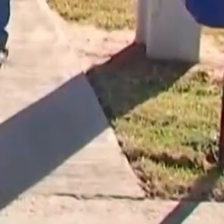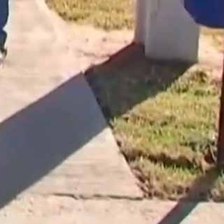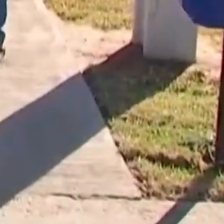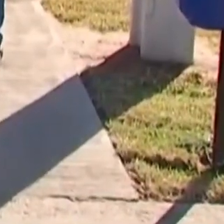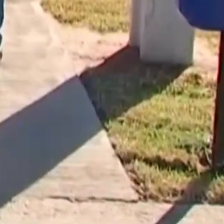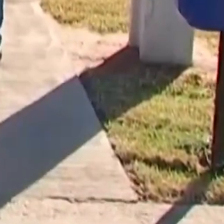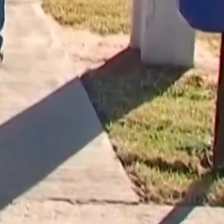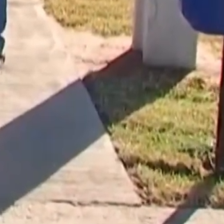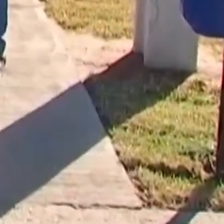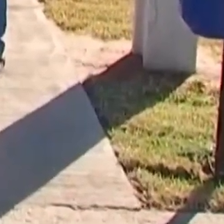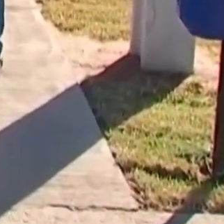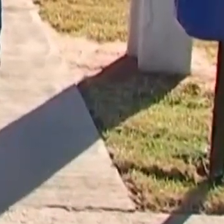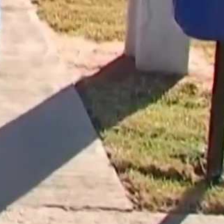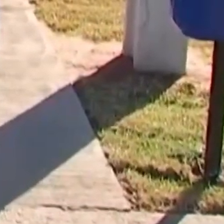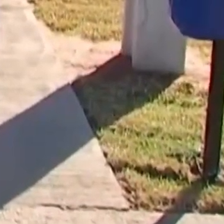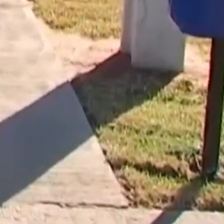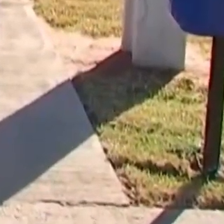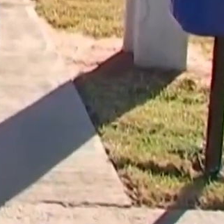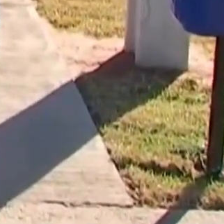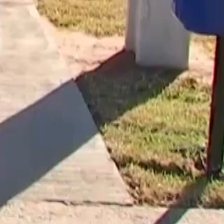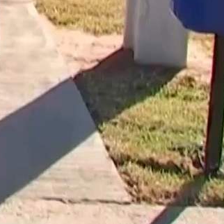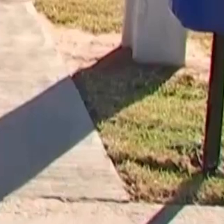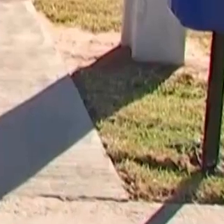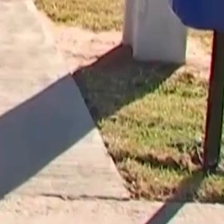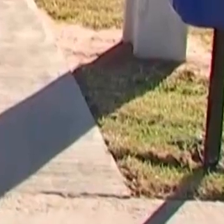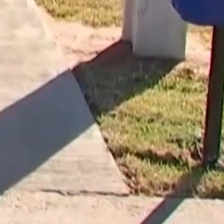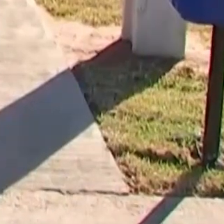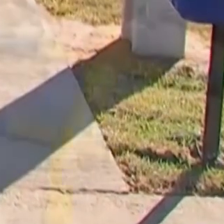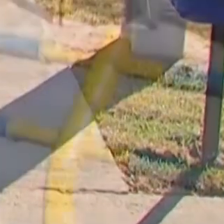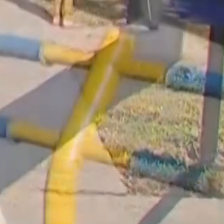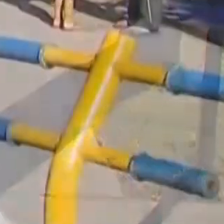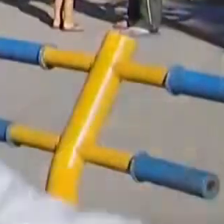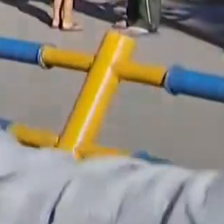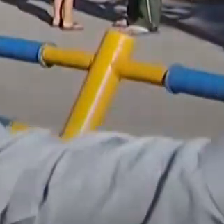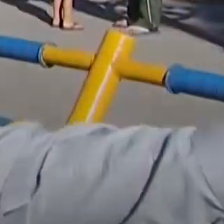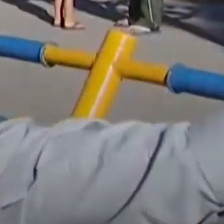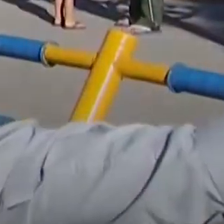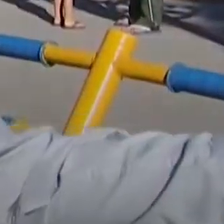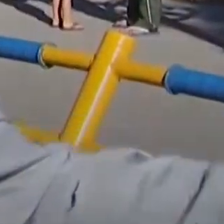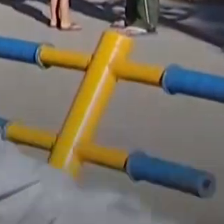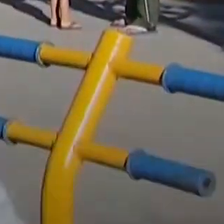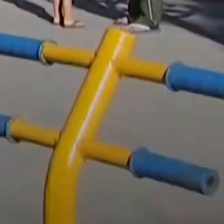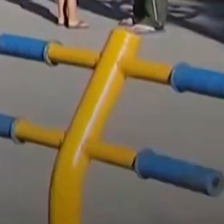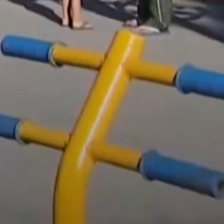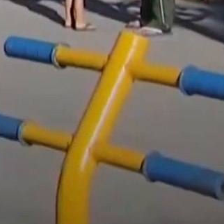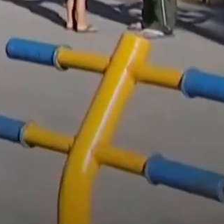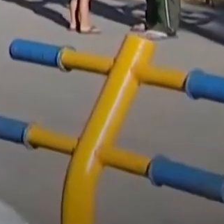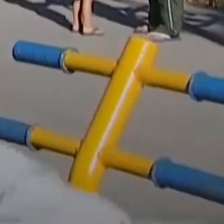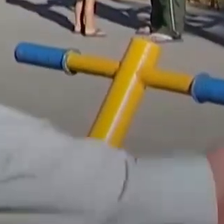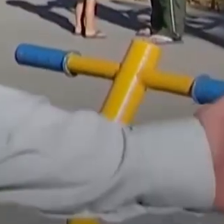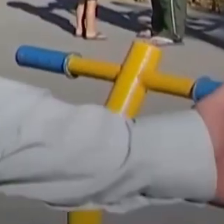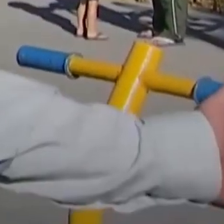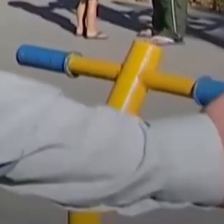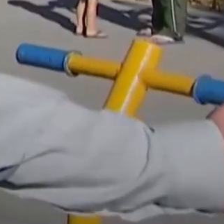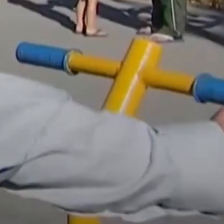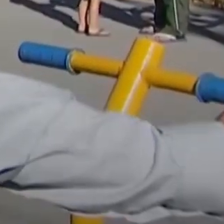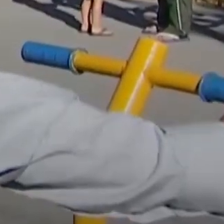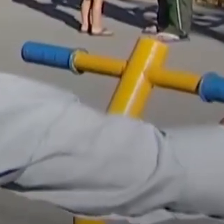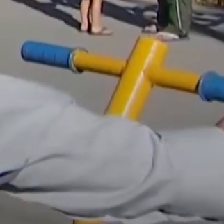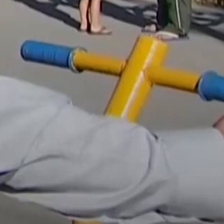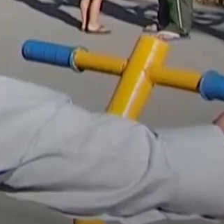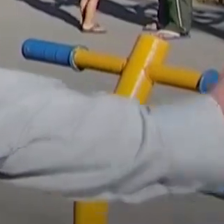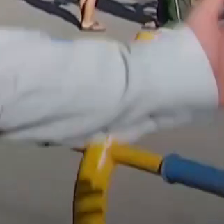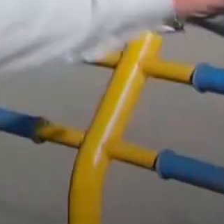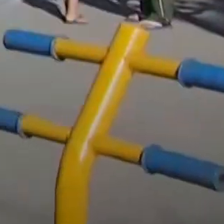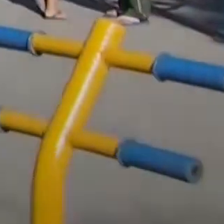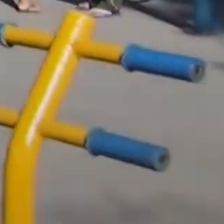de 2022 pelo vereador Marcelo da Farmácia. Um movimento de lazer para todo mundo que estavam precisando. Aqui é uma área